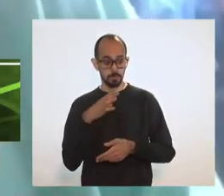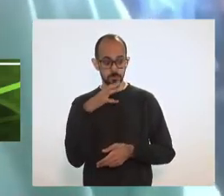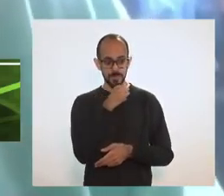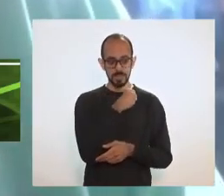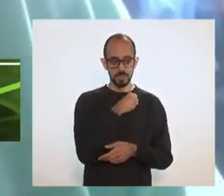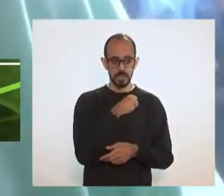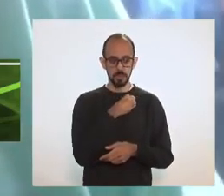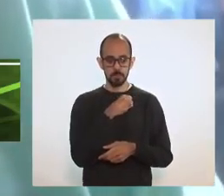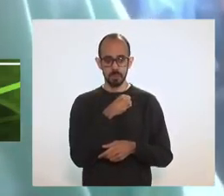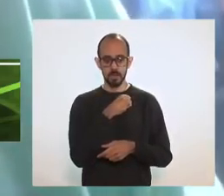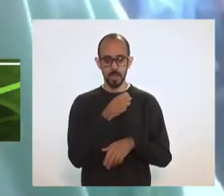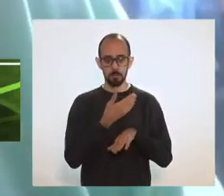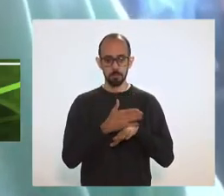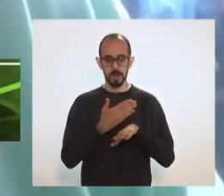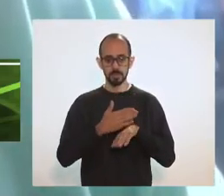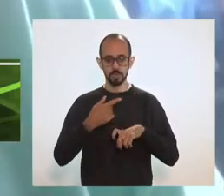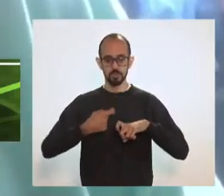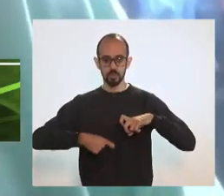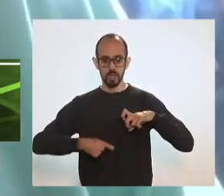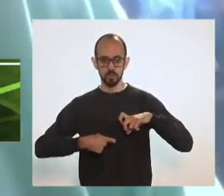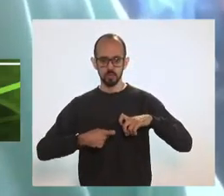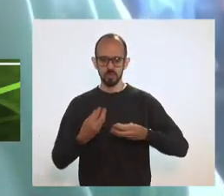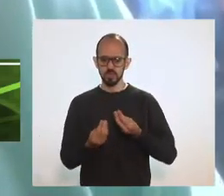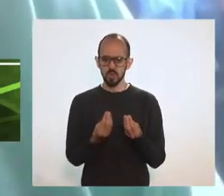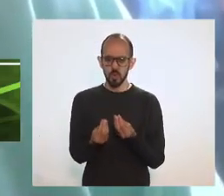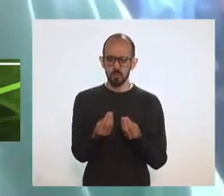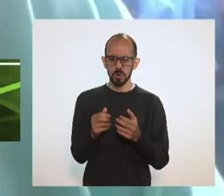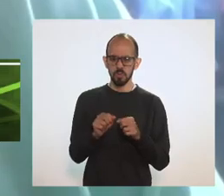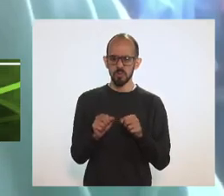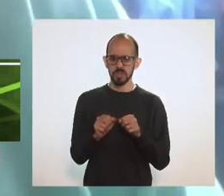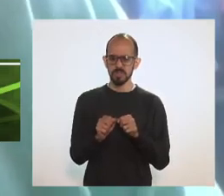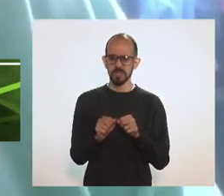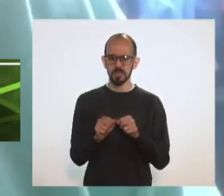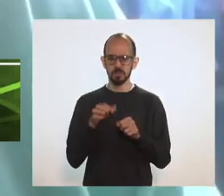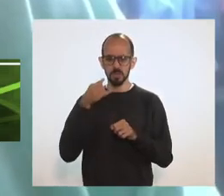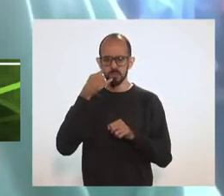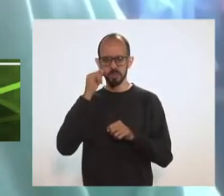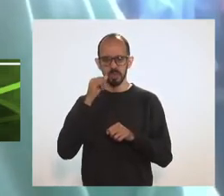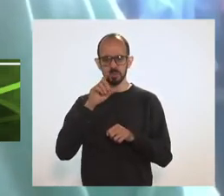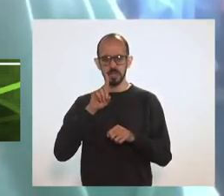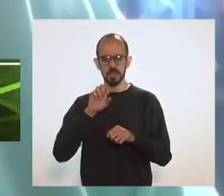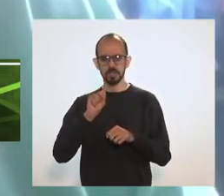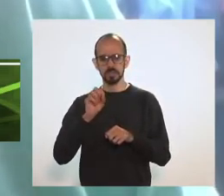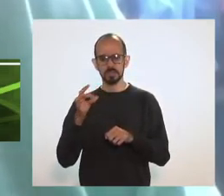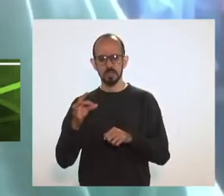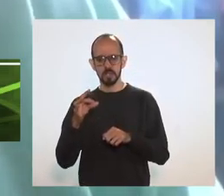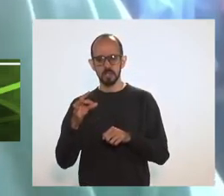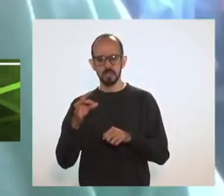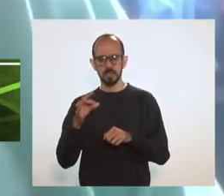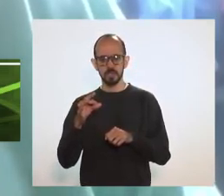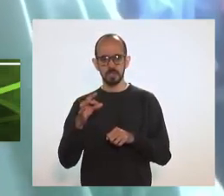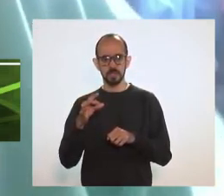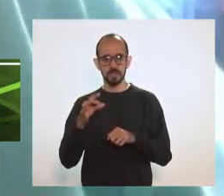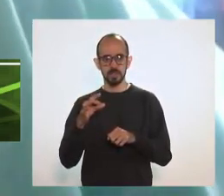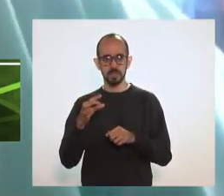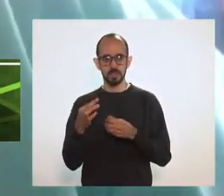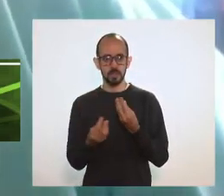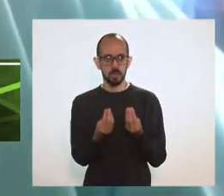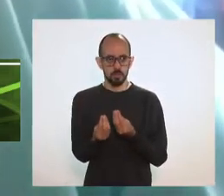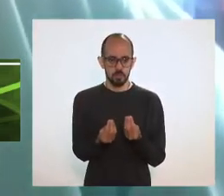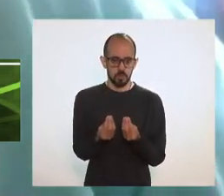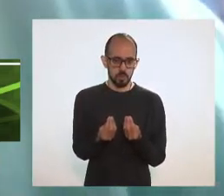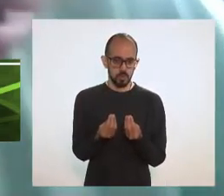sífilis, várias outras. Se eu pego a subemenda, a emenda 2, ao pé da letra, não pode ter nenhuma